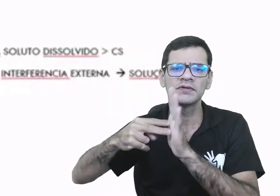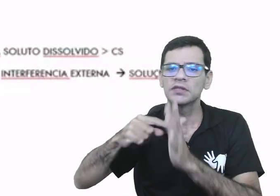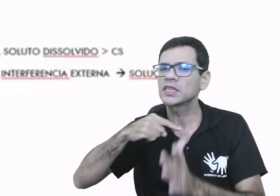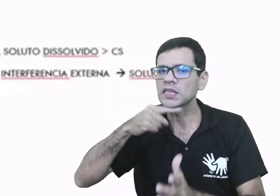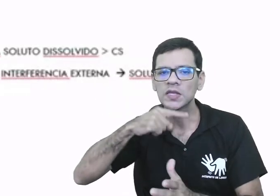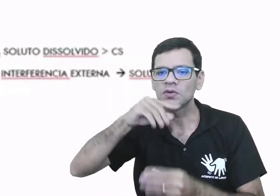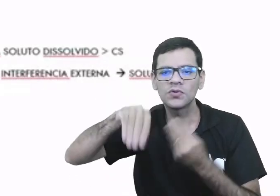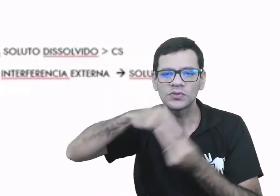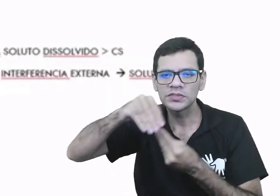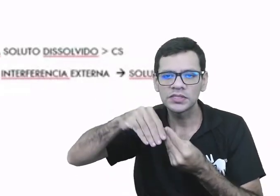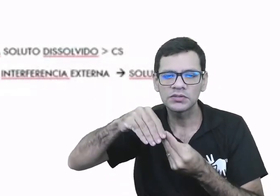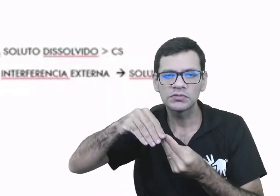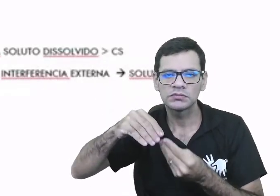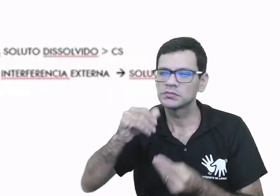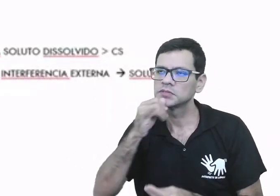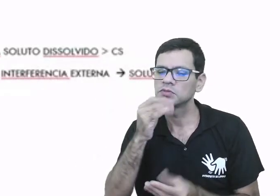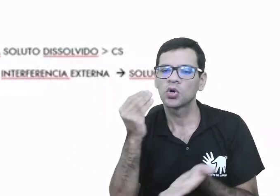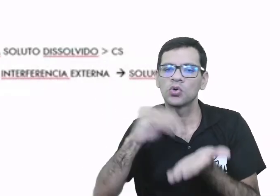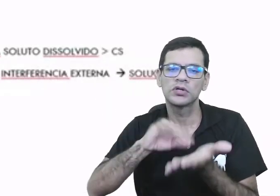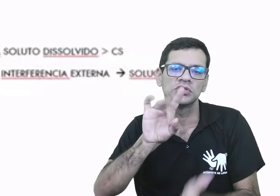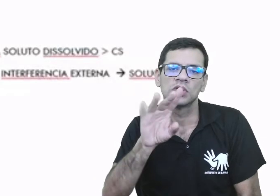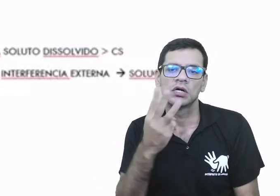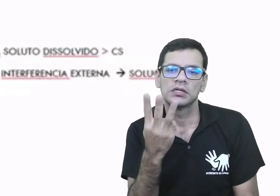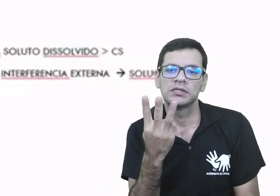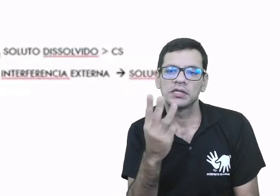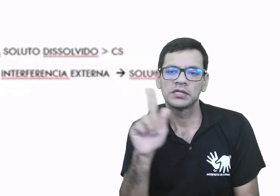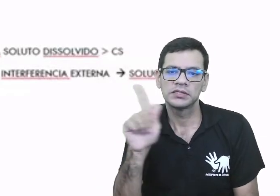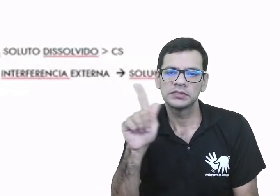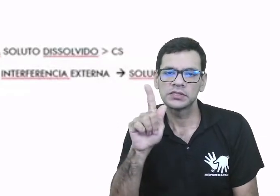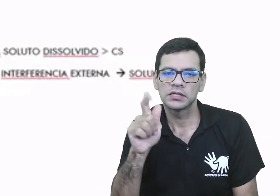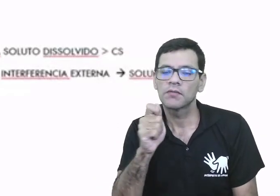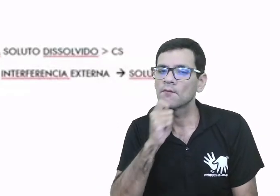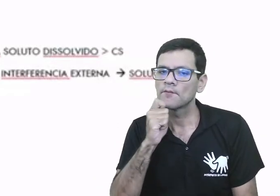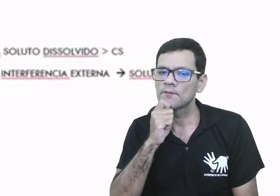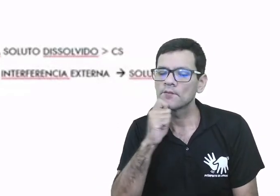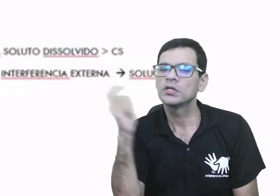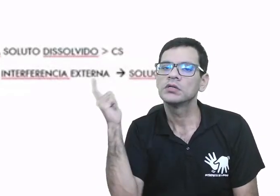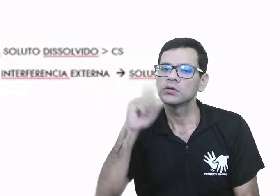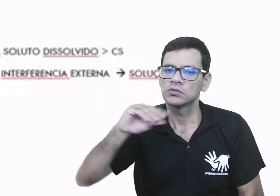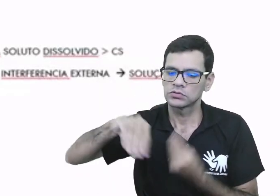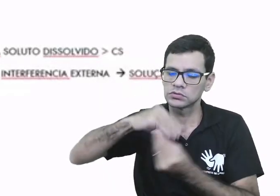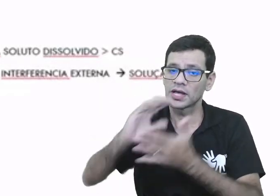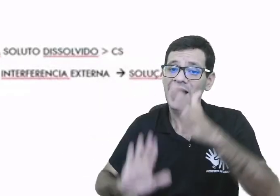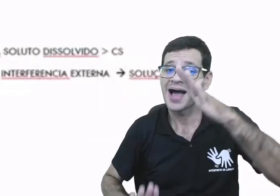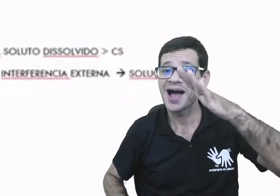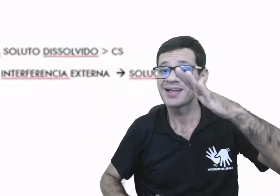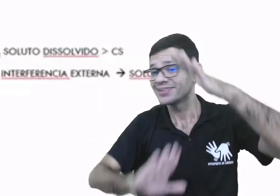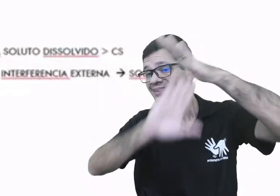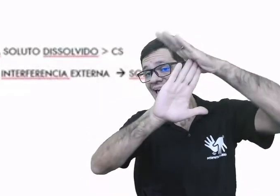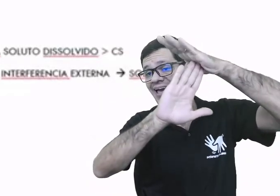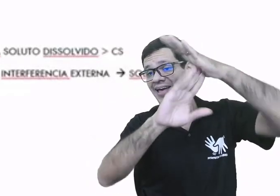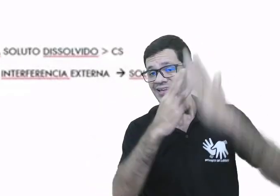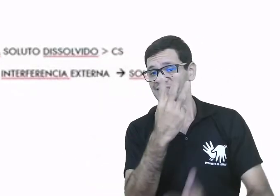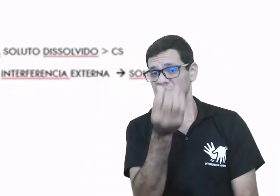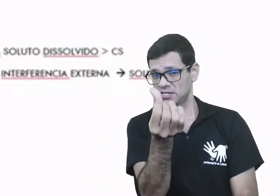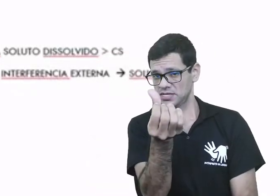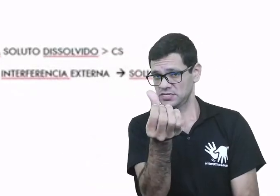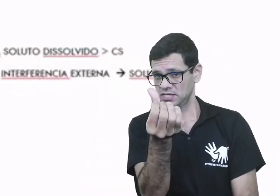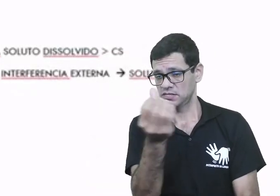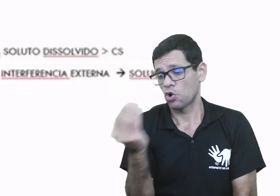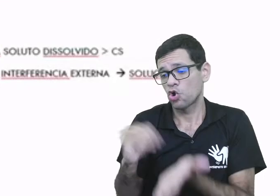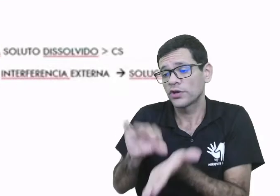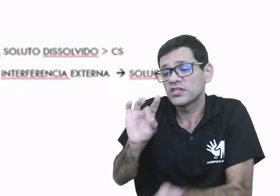coloquei 3 gramas de cloreto de sódio. Eu ainda consigo solubilizar até 33 gramas a mais, né?